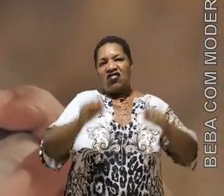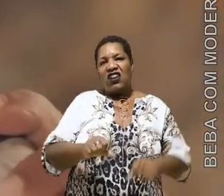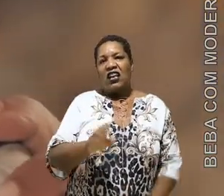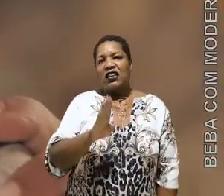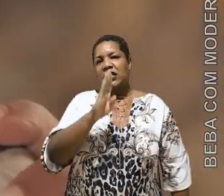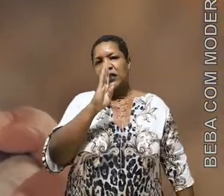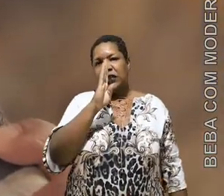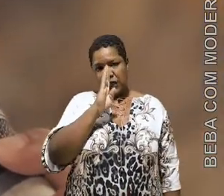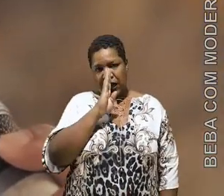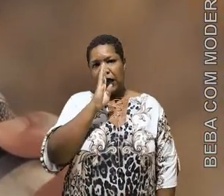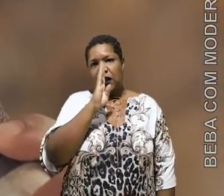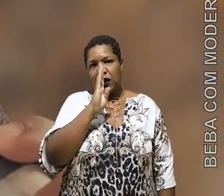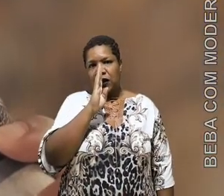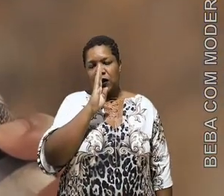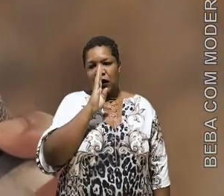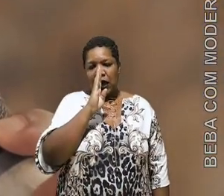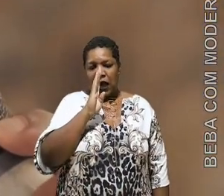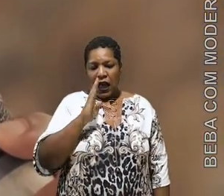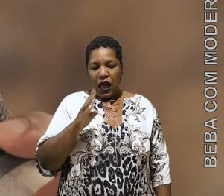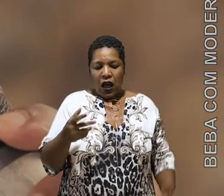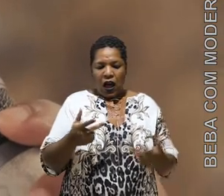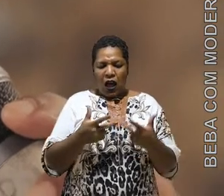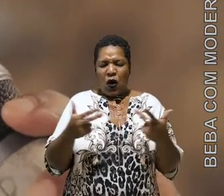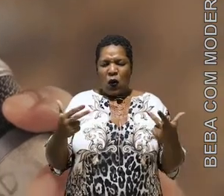há silêncios e